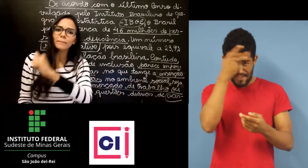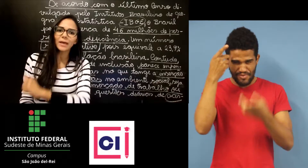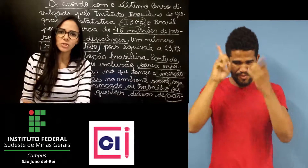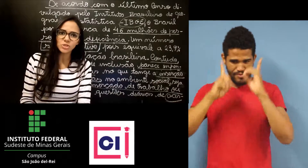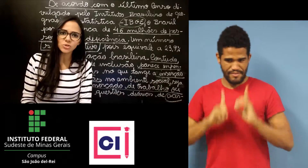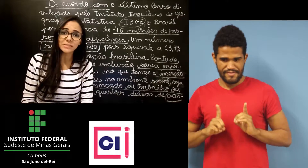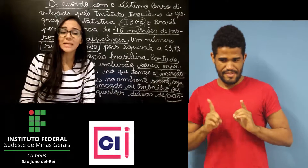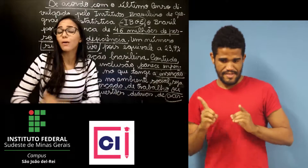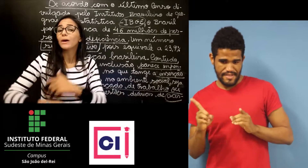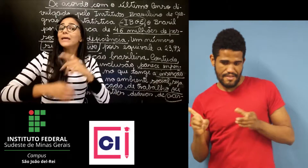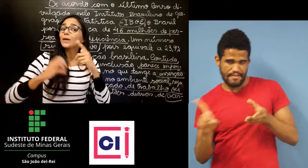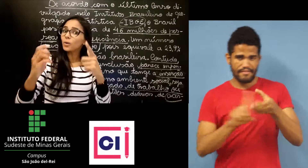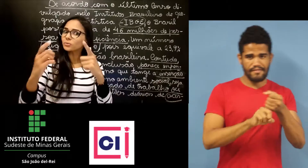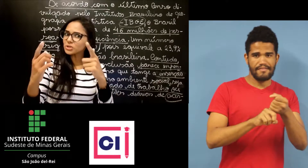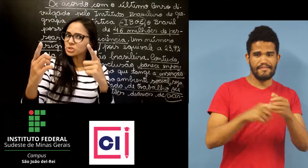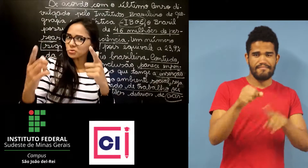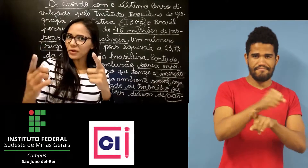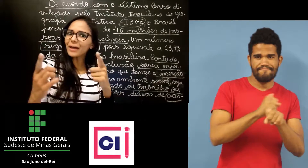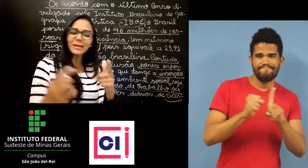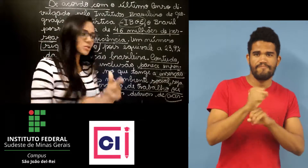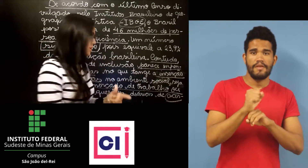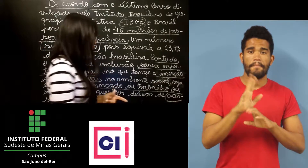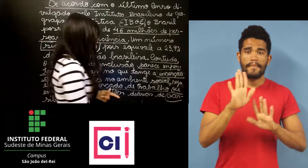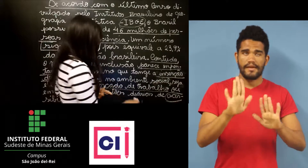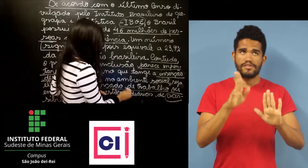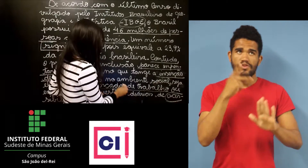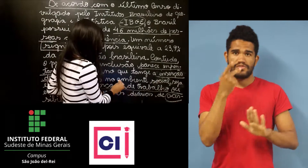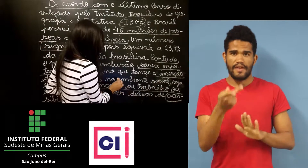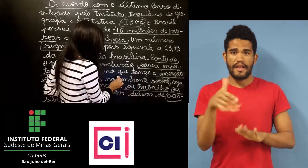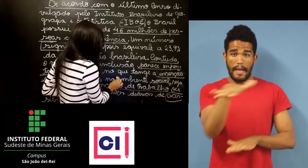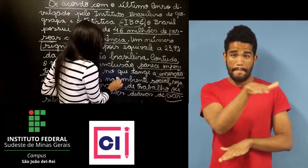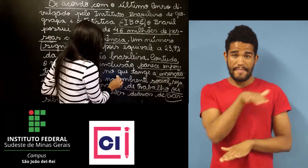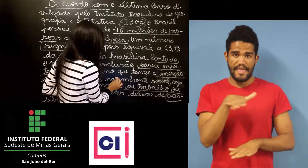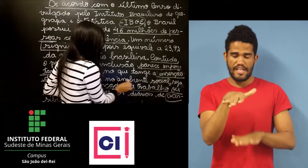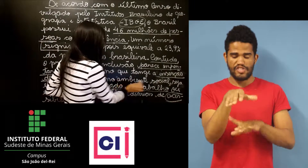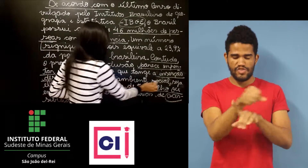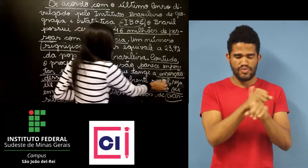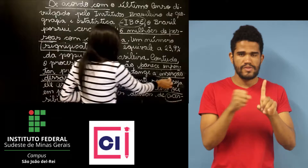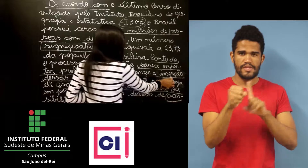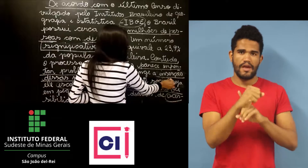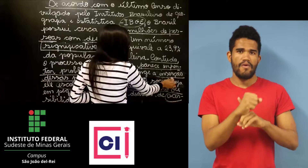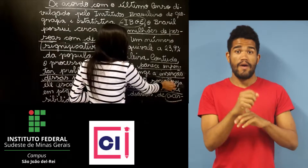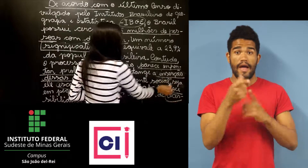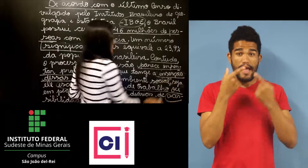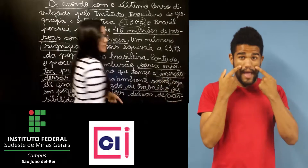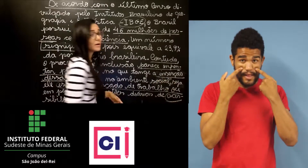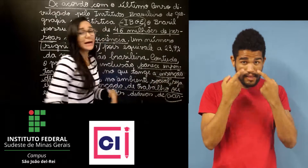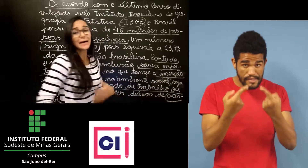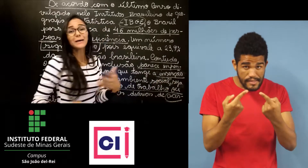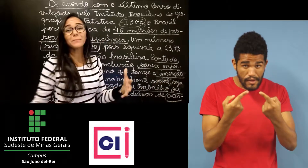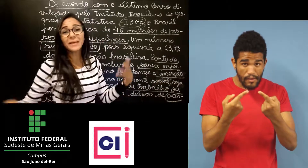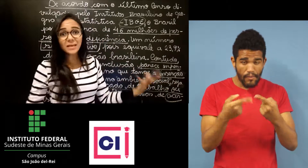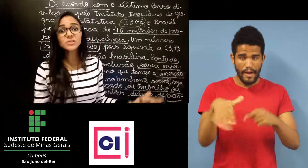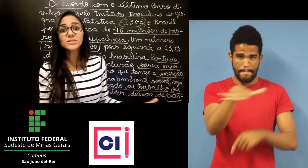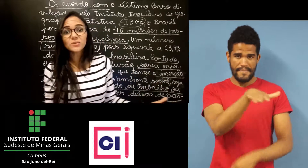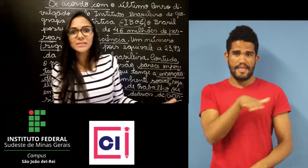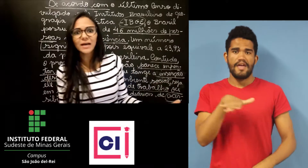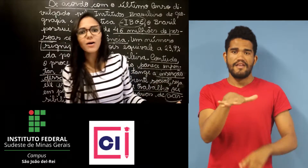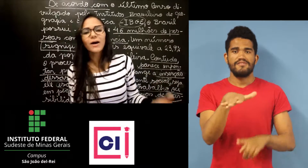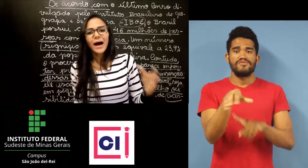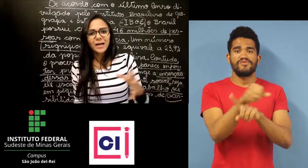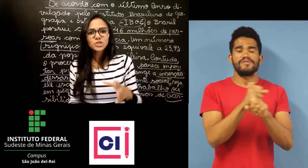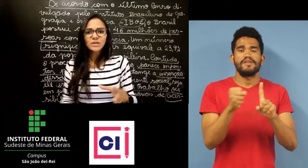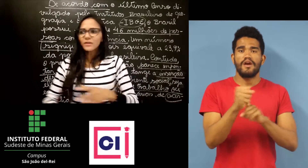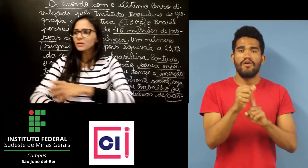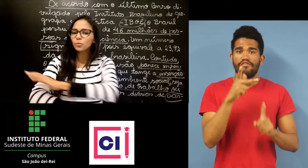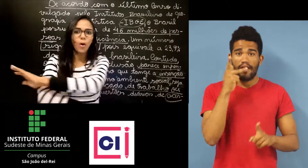no ambiente social. E quando a gente fala de ambiente social, atenção para essa expressão, ambiente